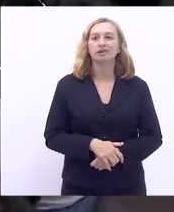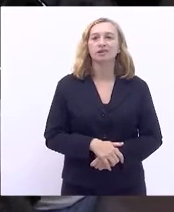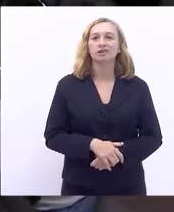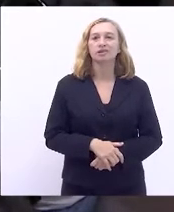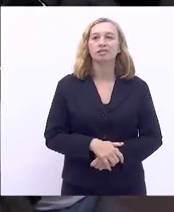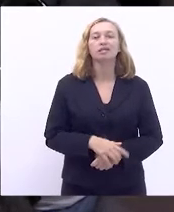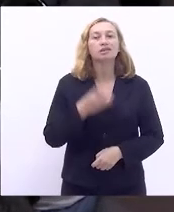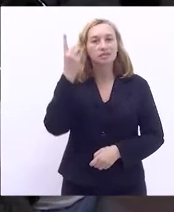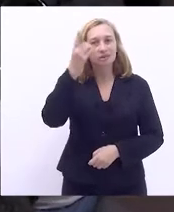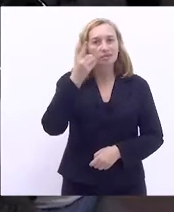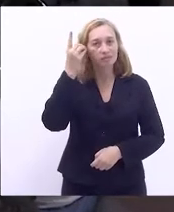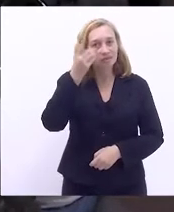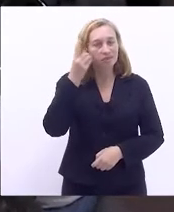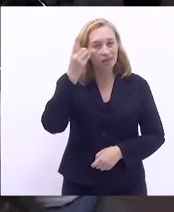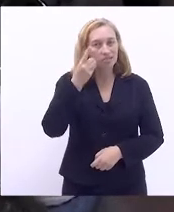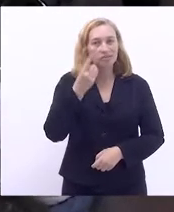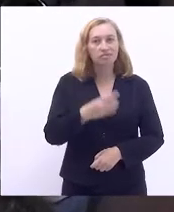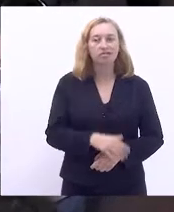Deputado